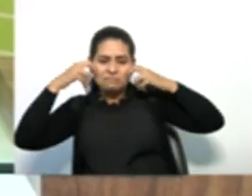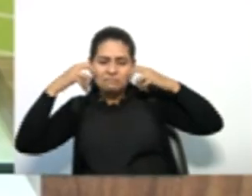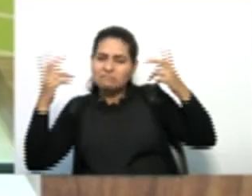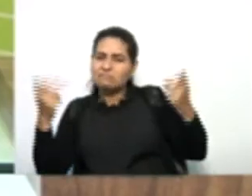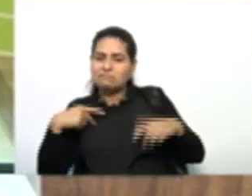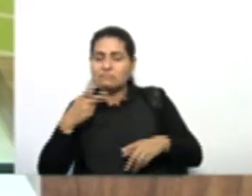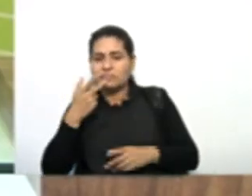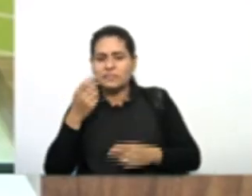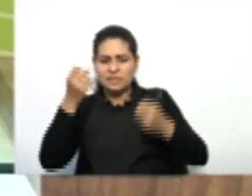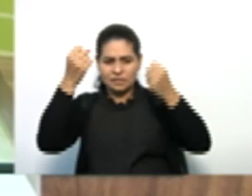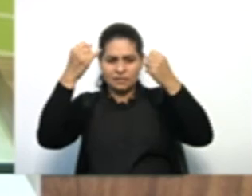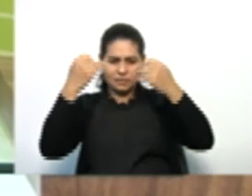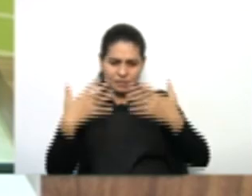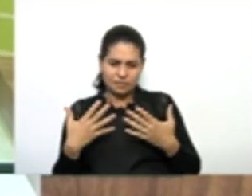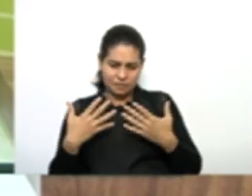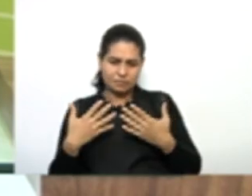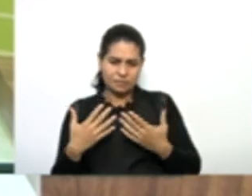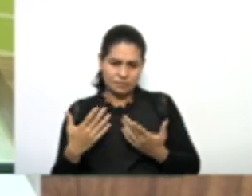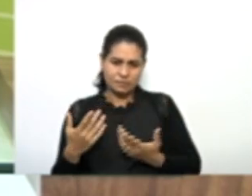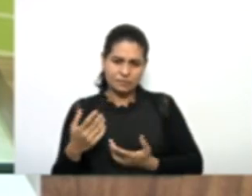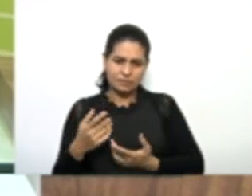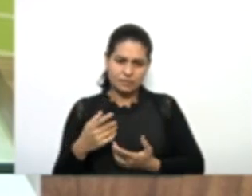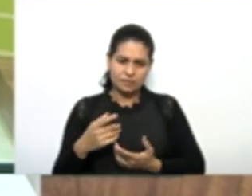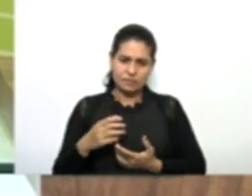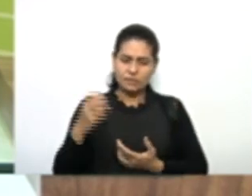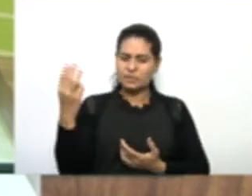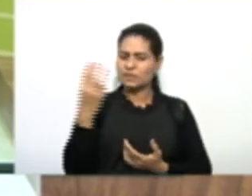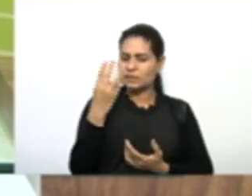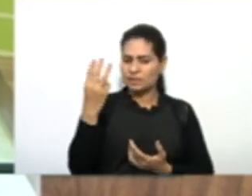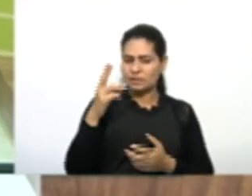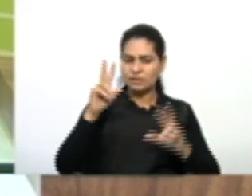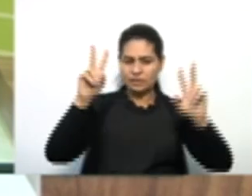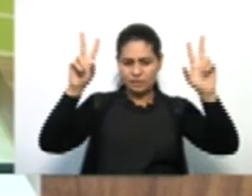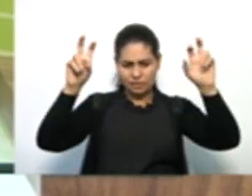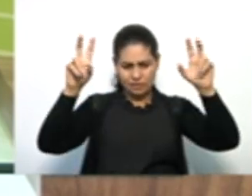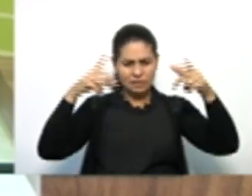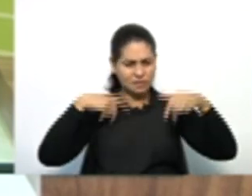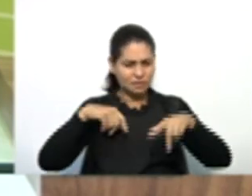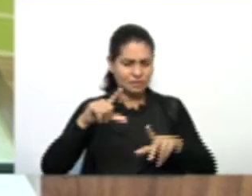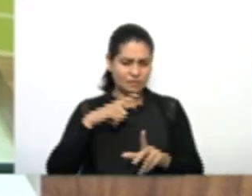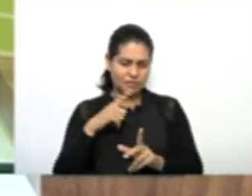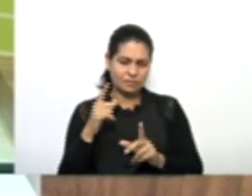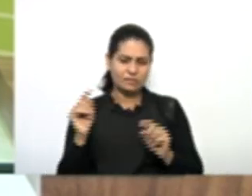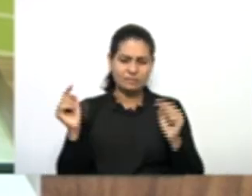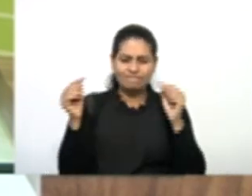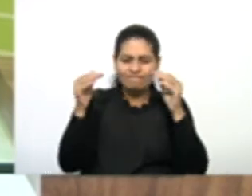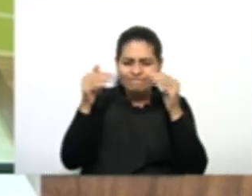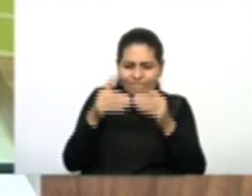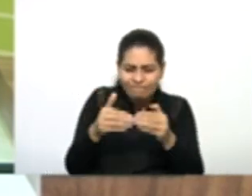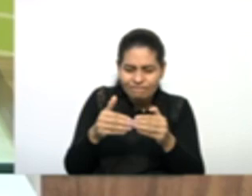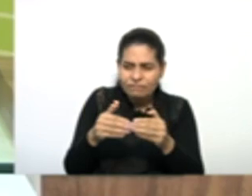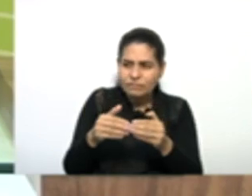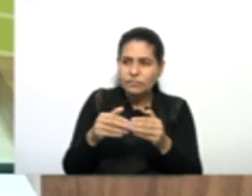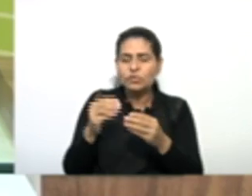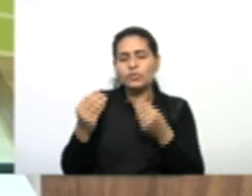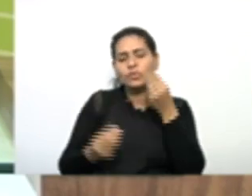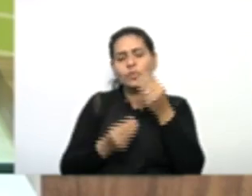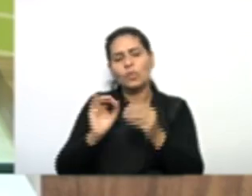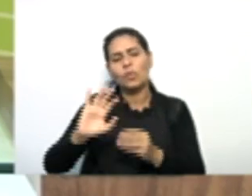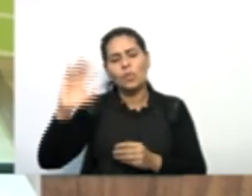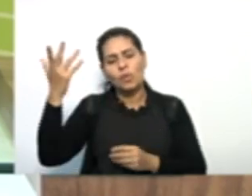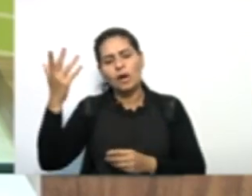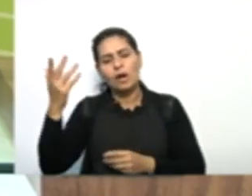professora, a gente falar um pouquinho mais da questão das terceirizações, e de enfatizar essa parte de qual que